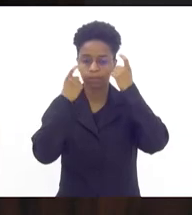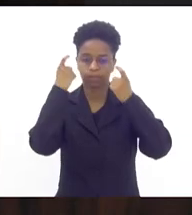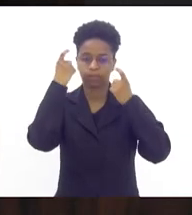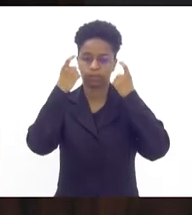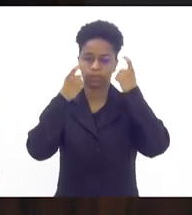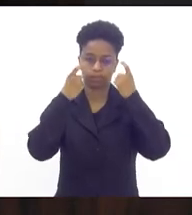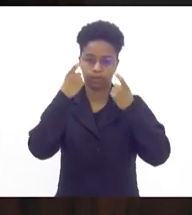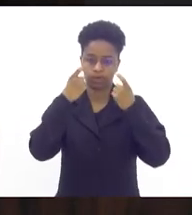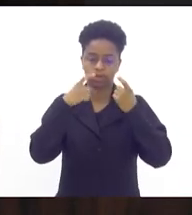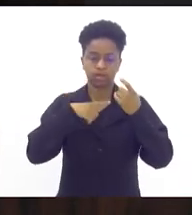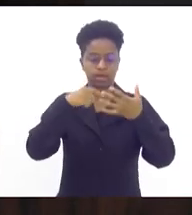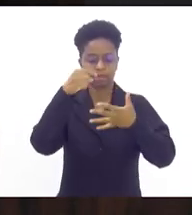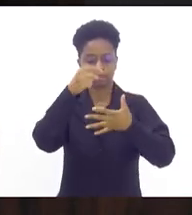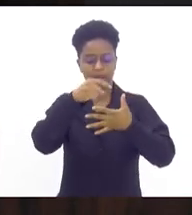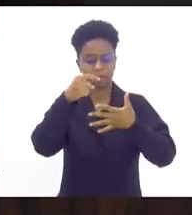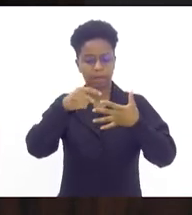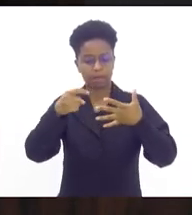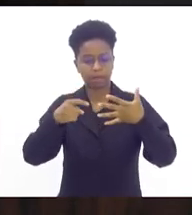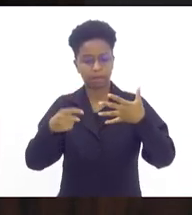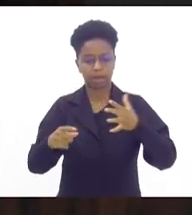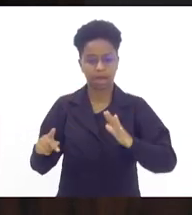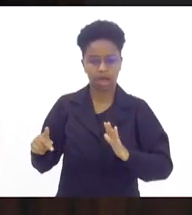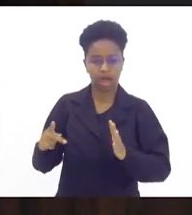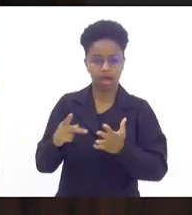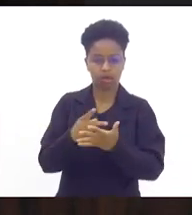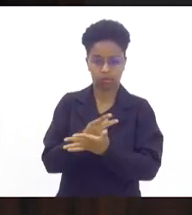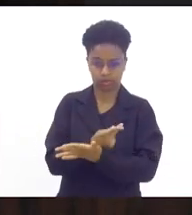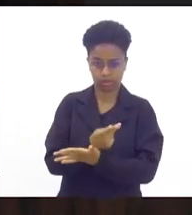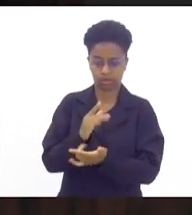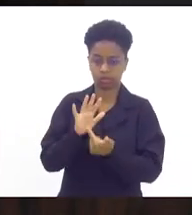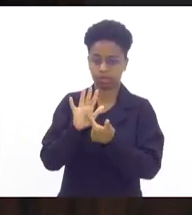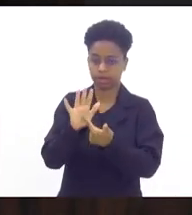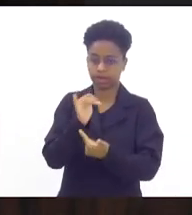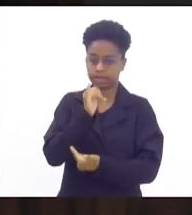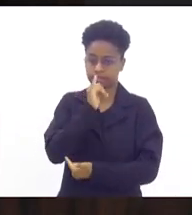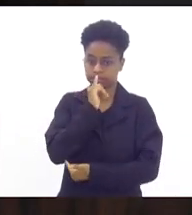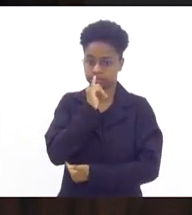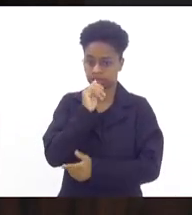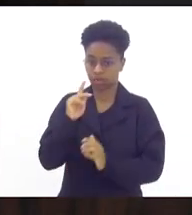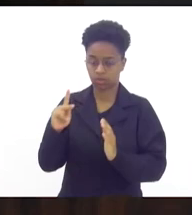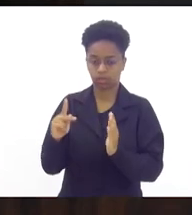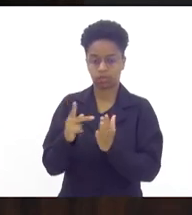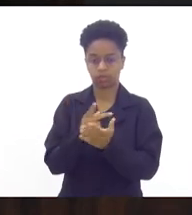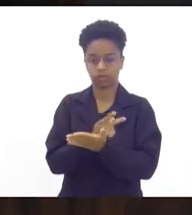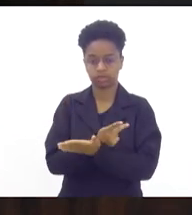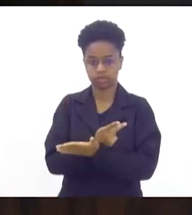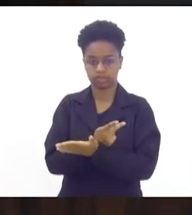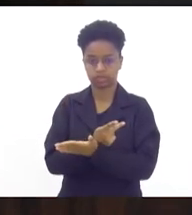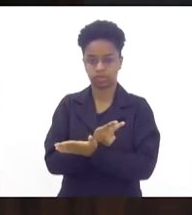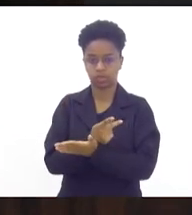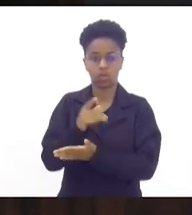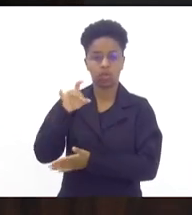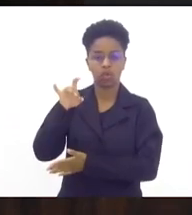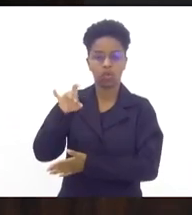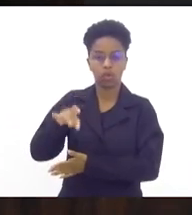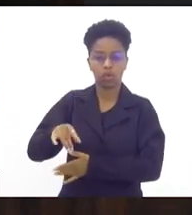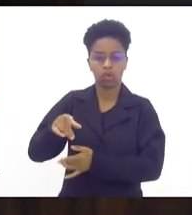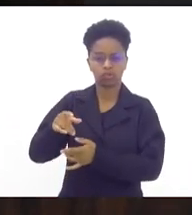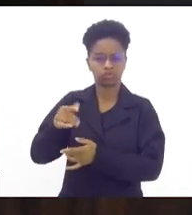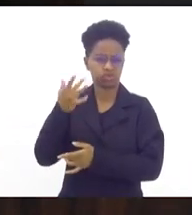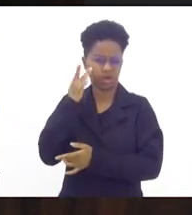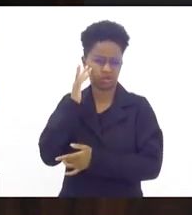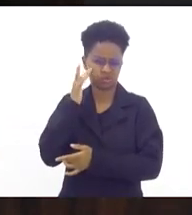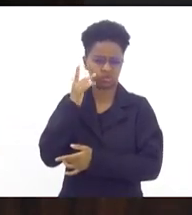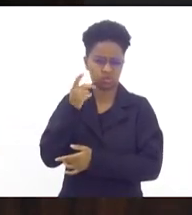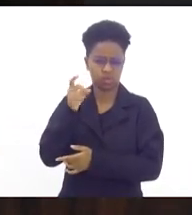fatos ocorridos A exemplo do que ocorreu no último clássico ou penúltimo